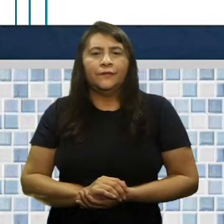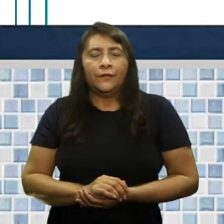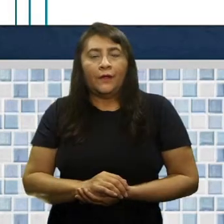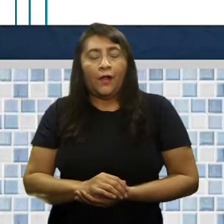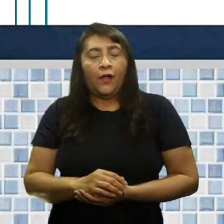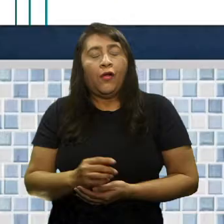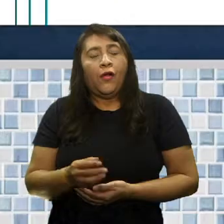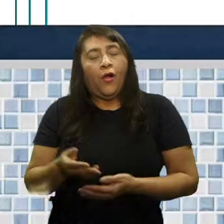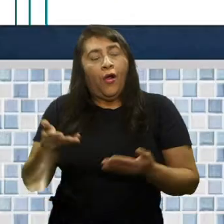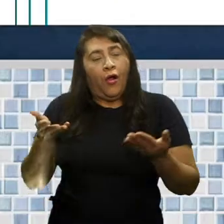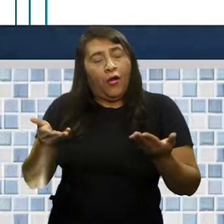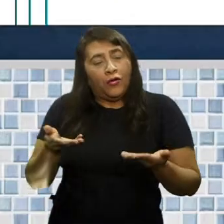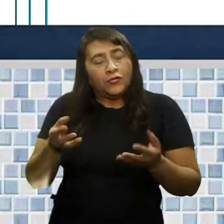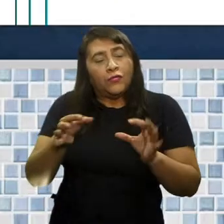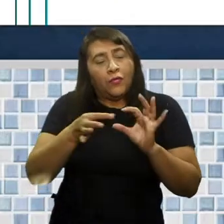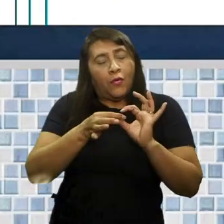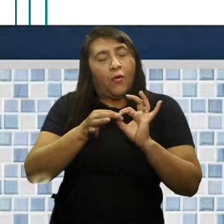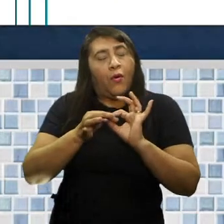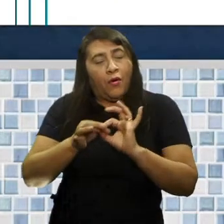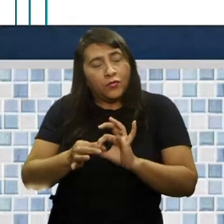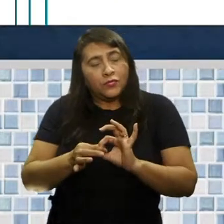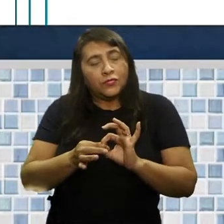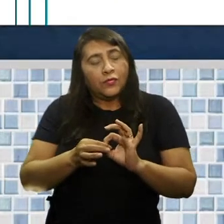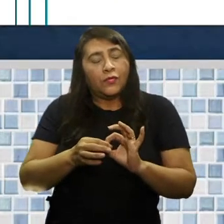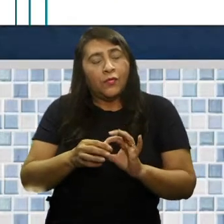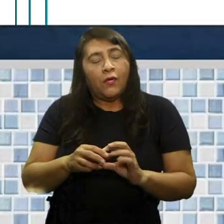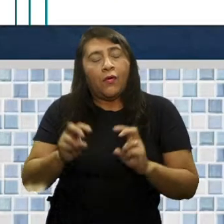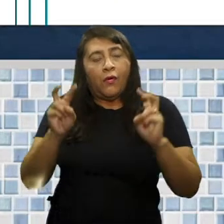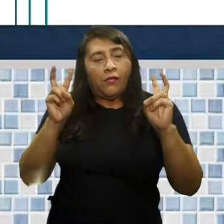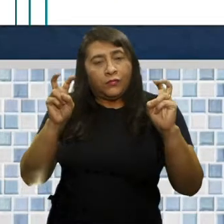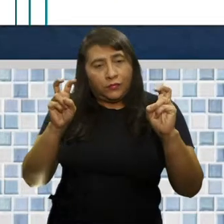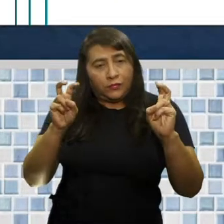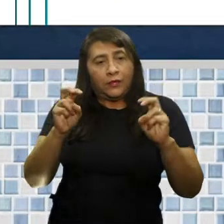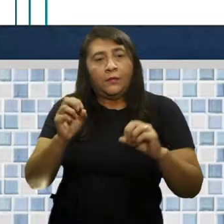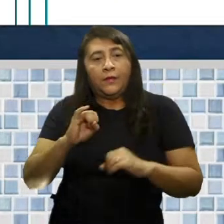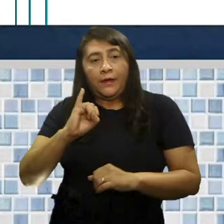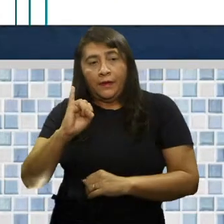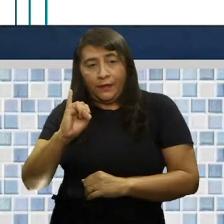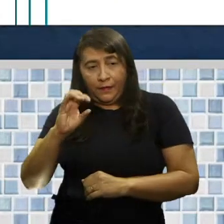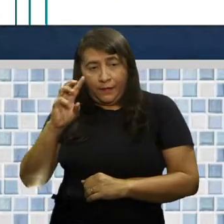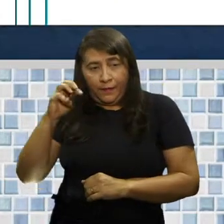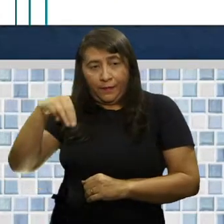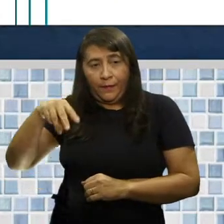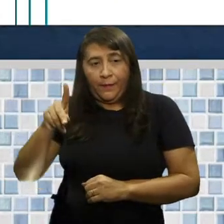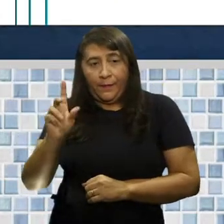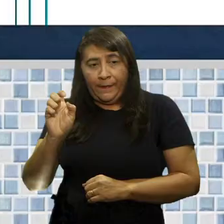Pessoal, nós vamos contextualizar o assunto, que é imperativo, e a gente vai